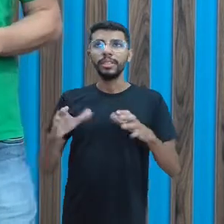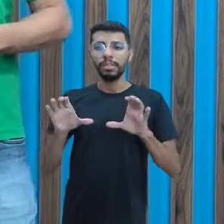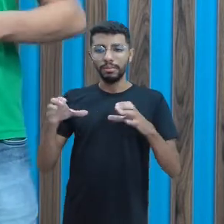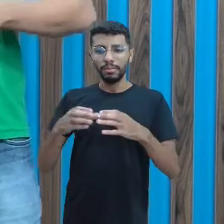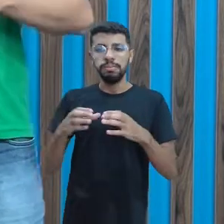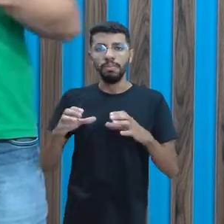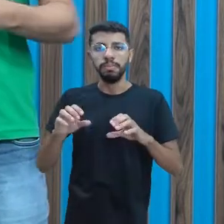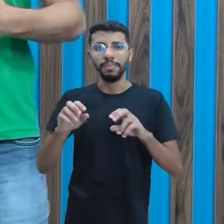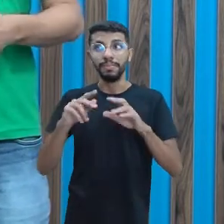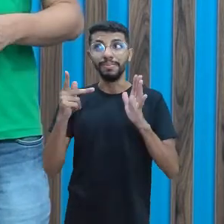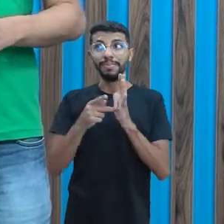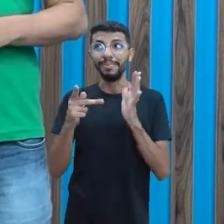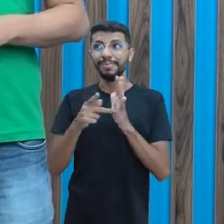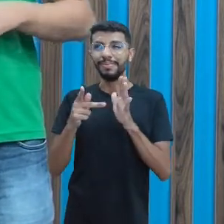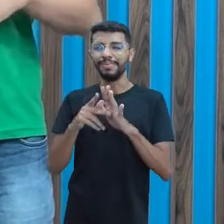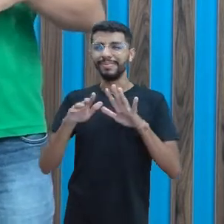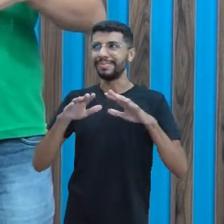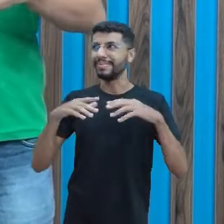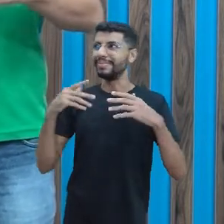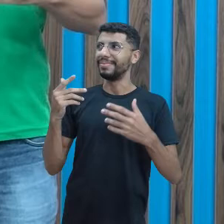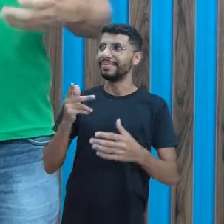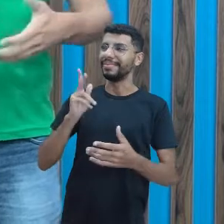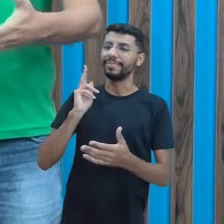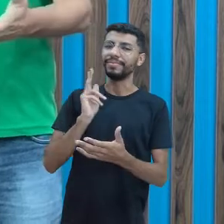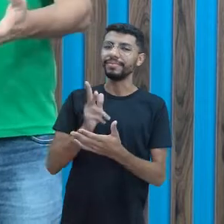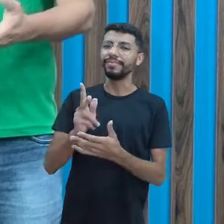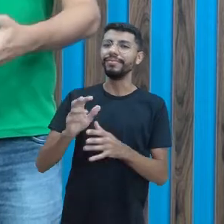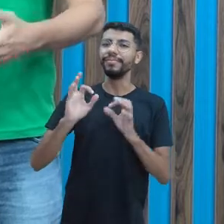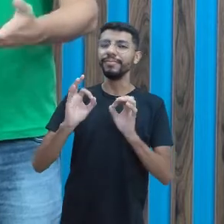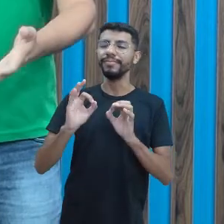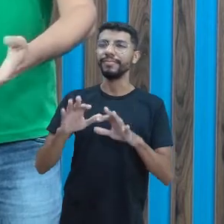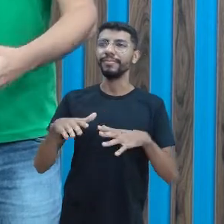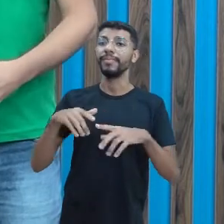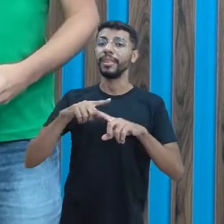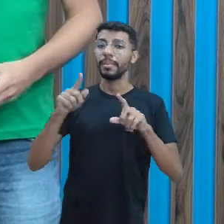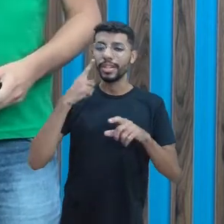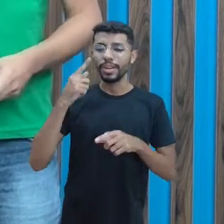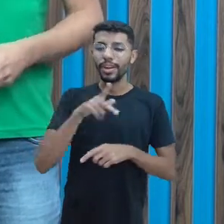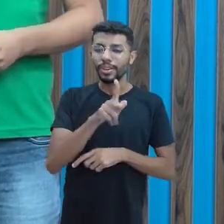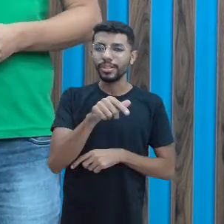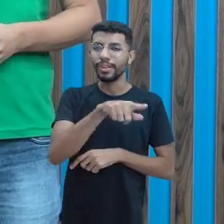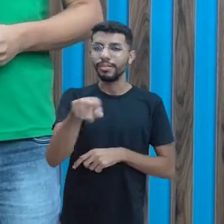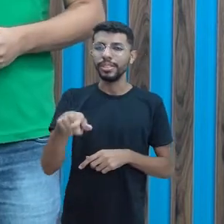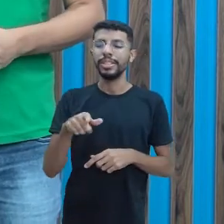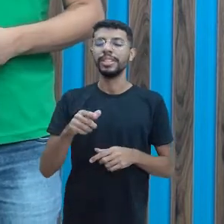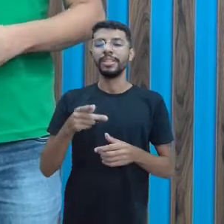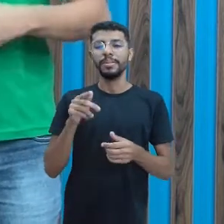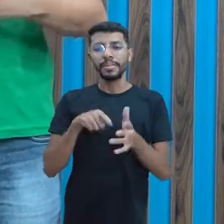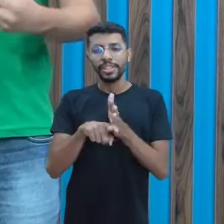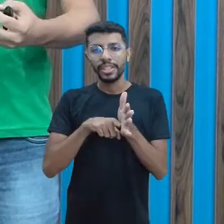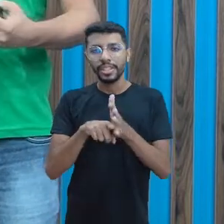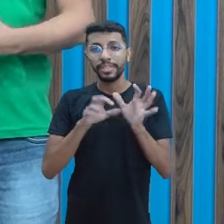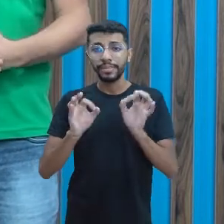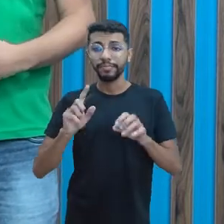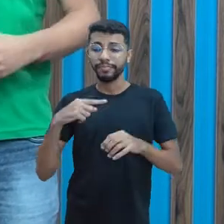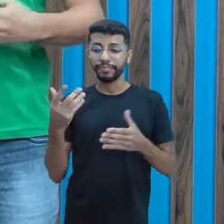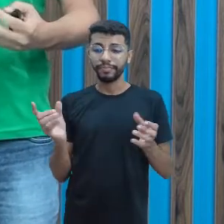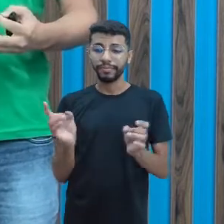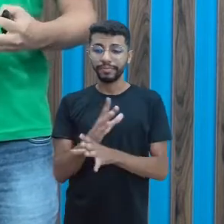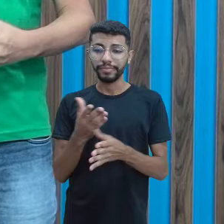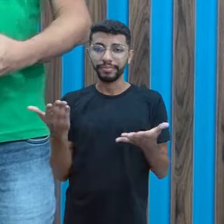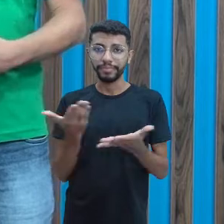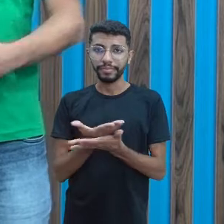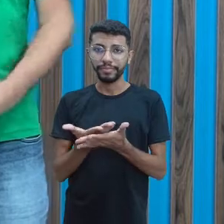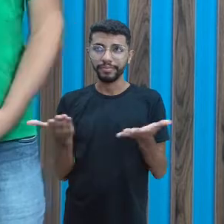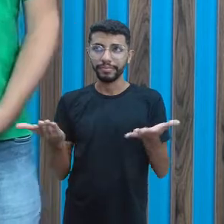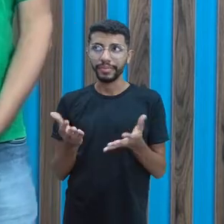nossa aula acabou agora, mas, enfim, fica aí para que vocês possam pesquisar, né, a Comissão da Verdade e pesquisar mais sobre a ditadura, que é sempre